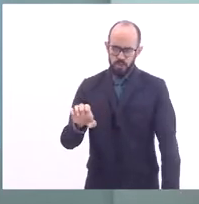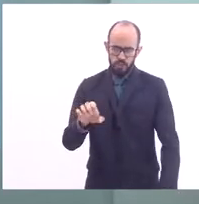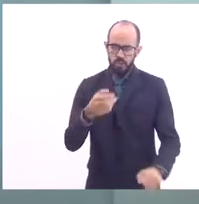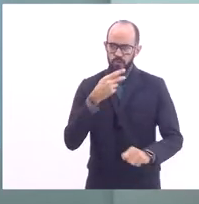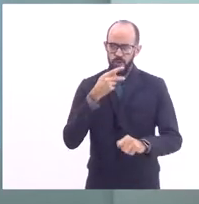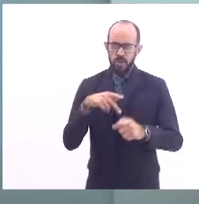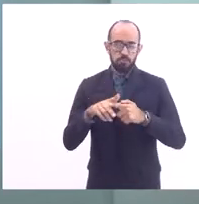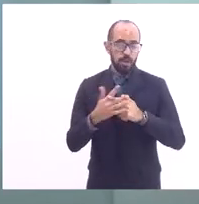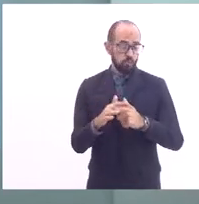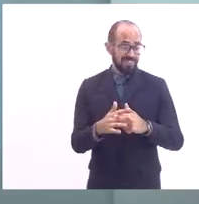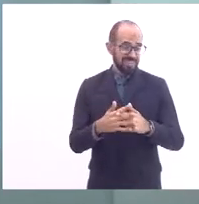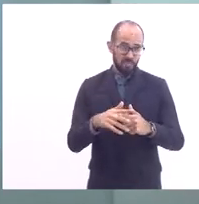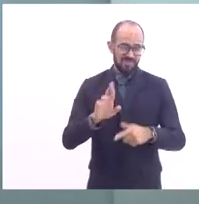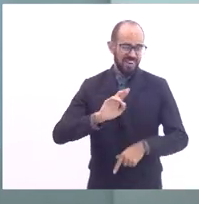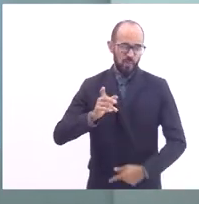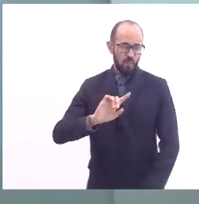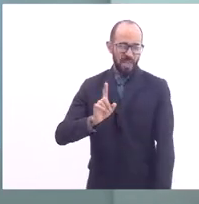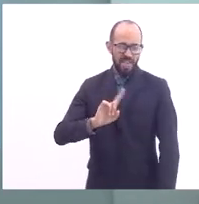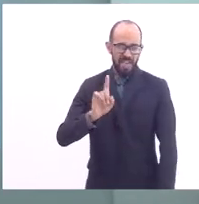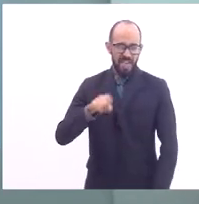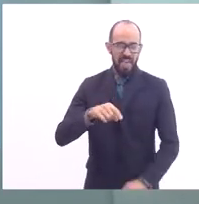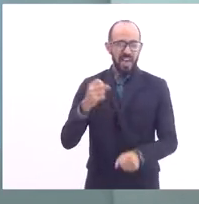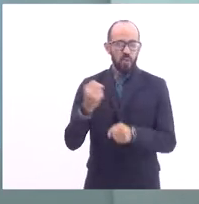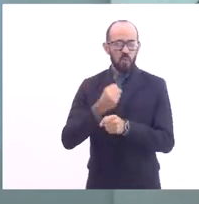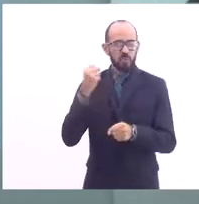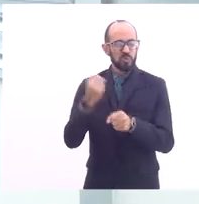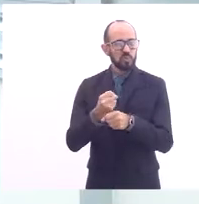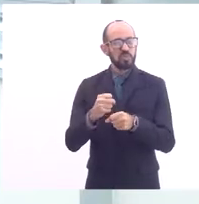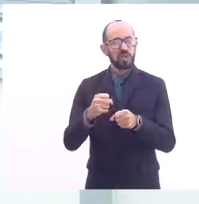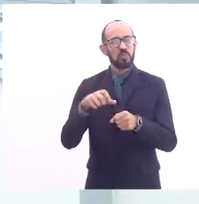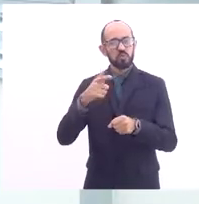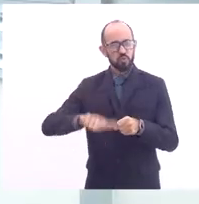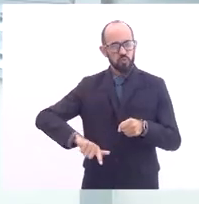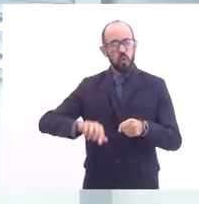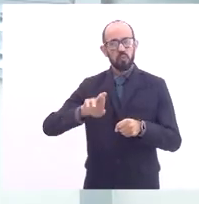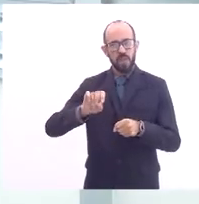de manutenção, nós estamos aqui falando de construção total da rede. Pode